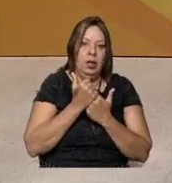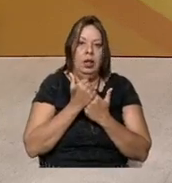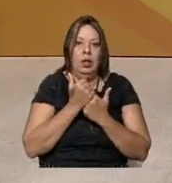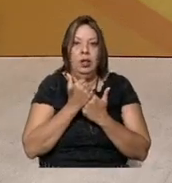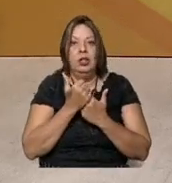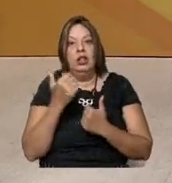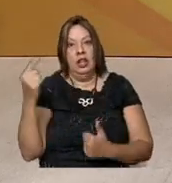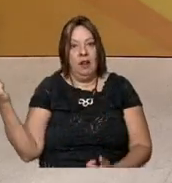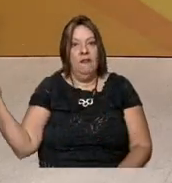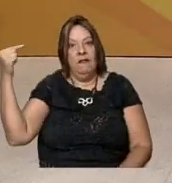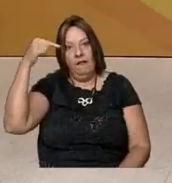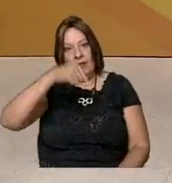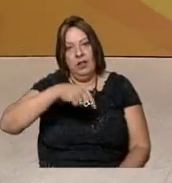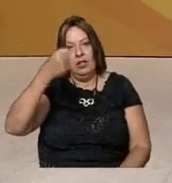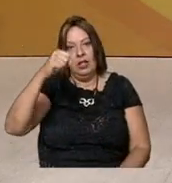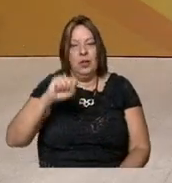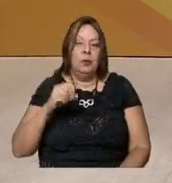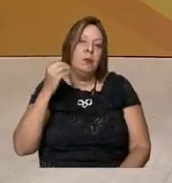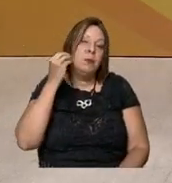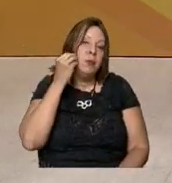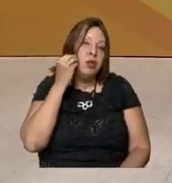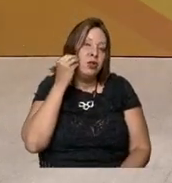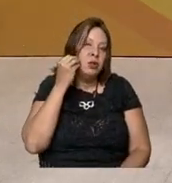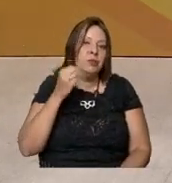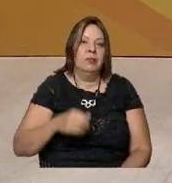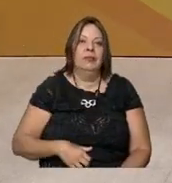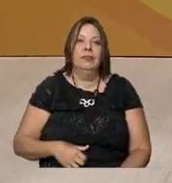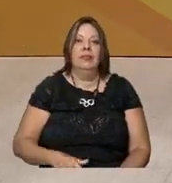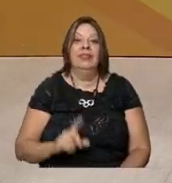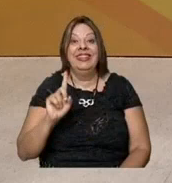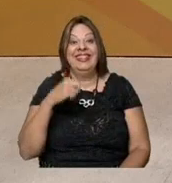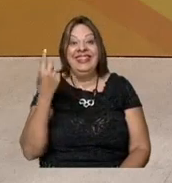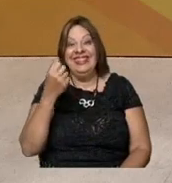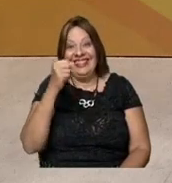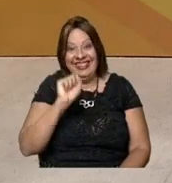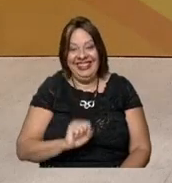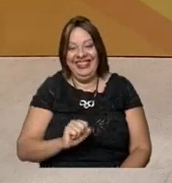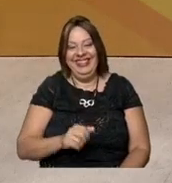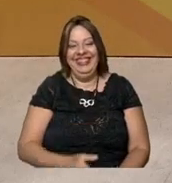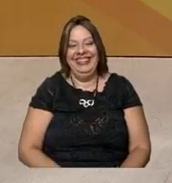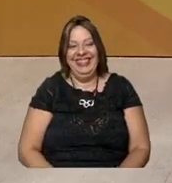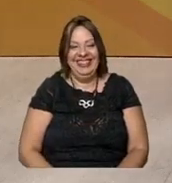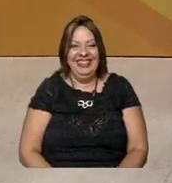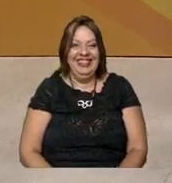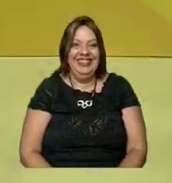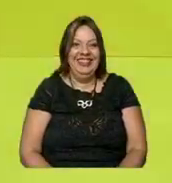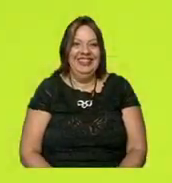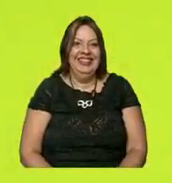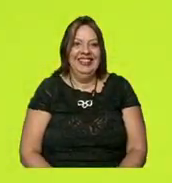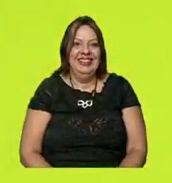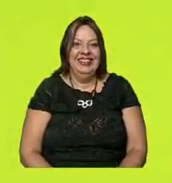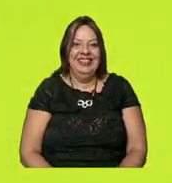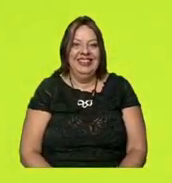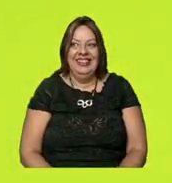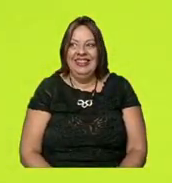direto para Sergipe. Beijo, Jaque! Domingo tem mais um Gira Sergipe!